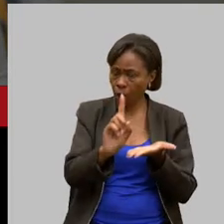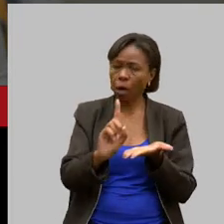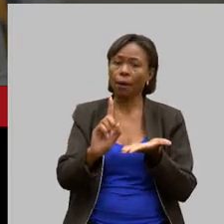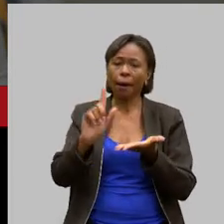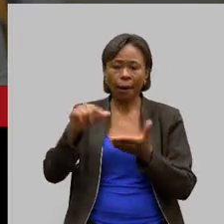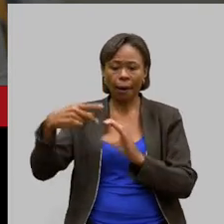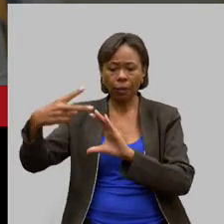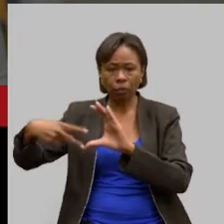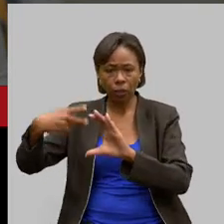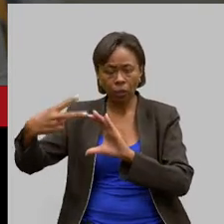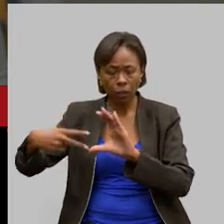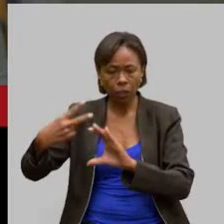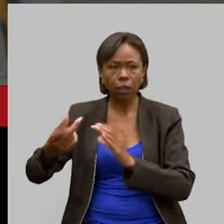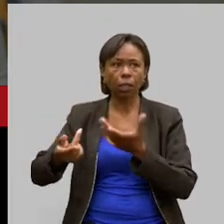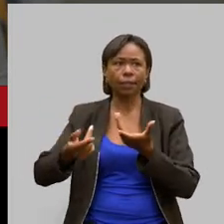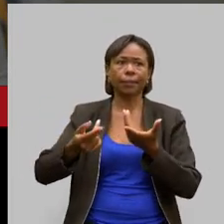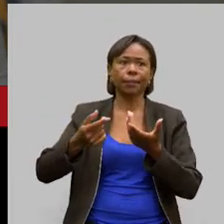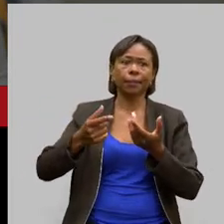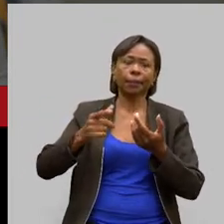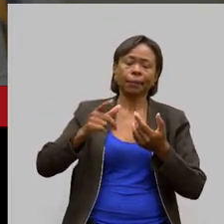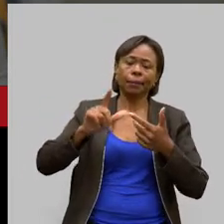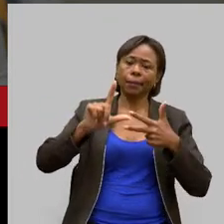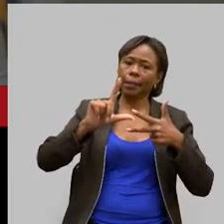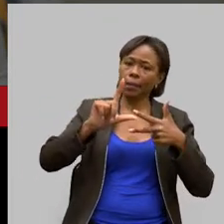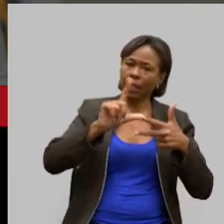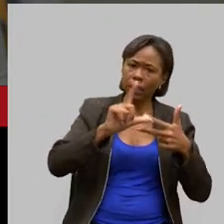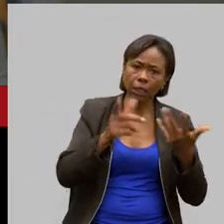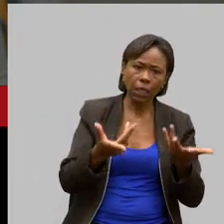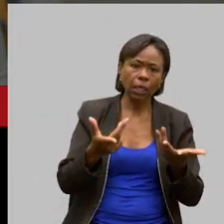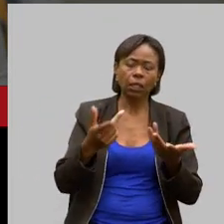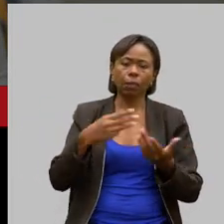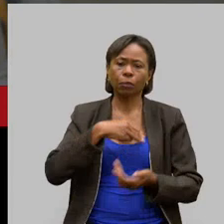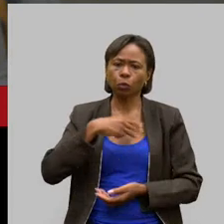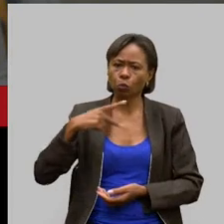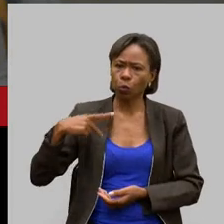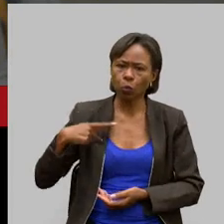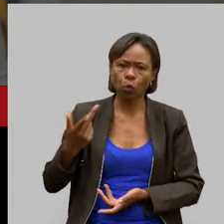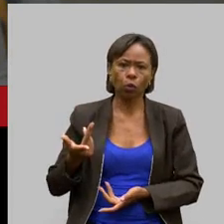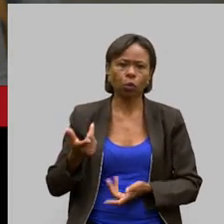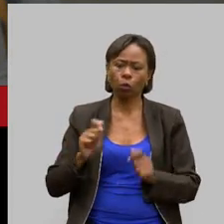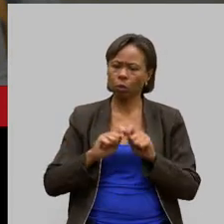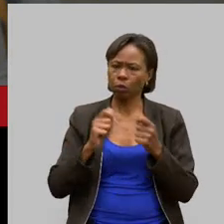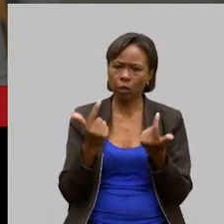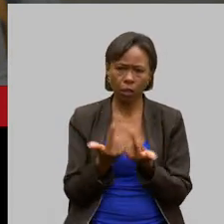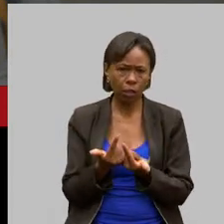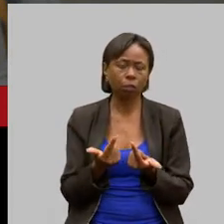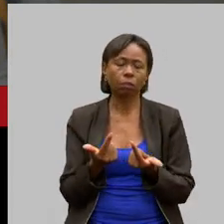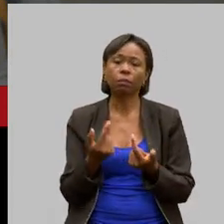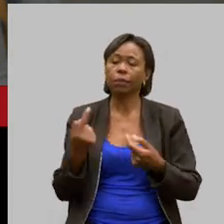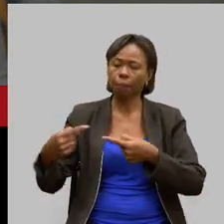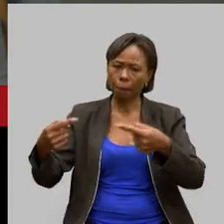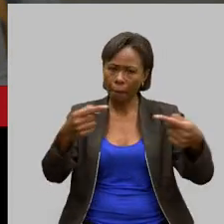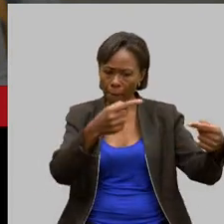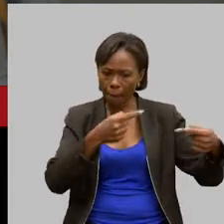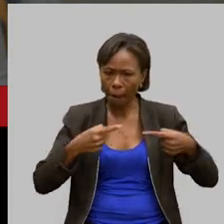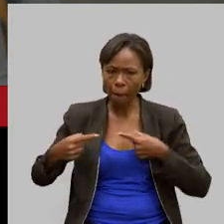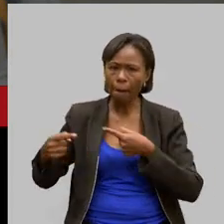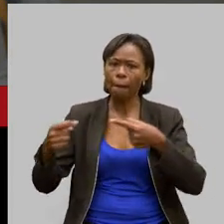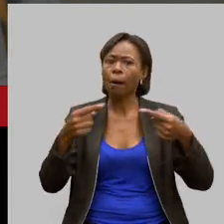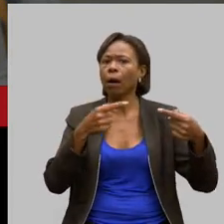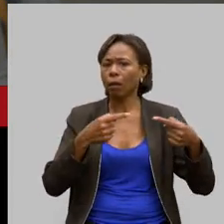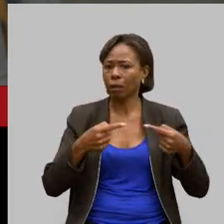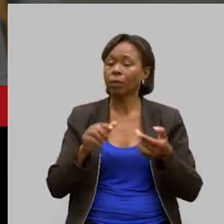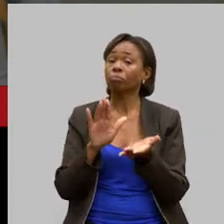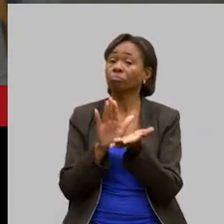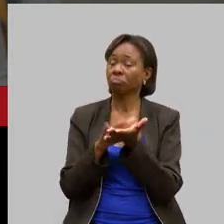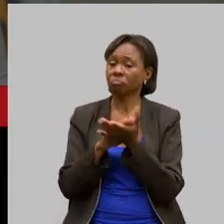ministério público é imprensa enfim nós precisamos dialogar com todo mundo então parabéns mais uma vez e só